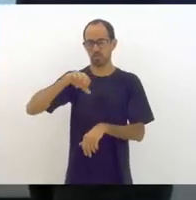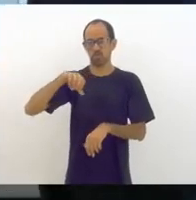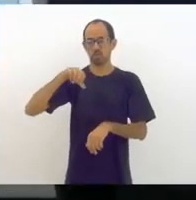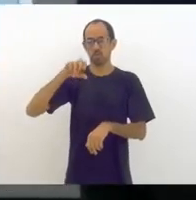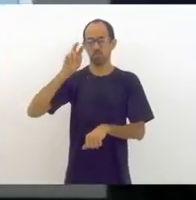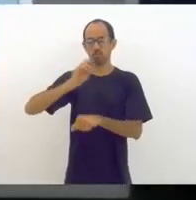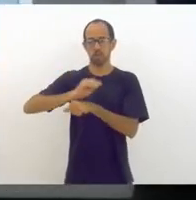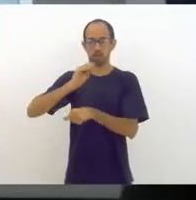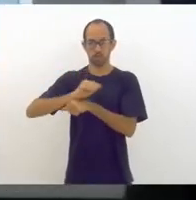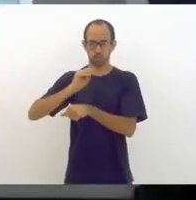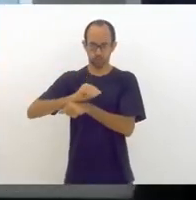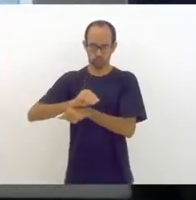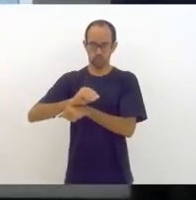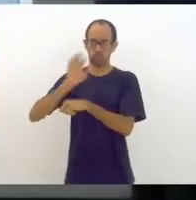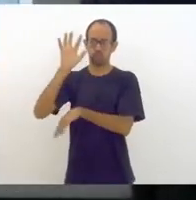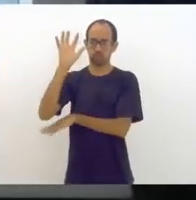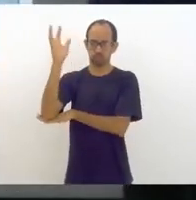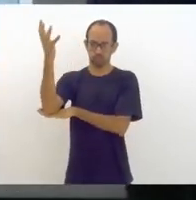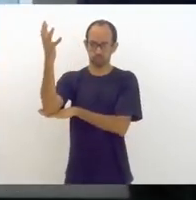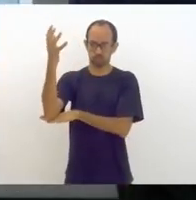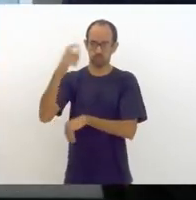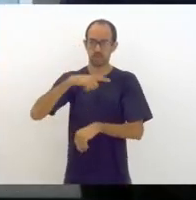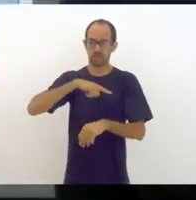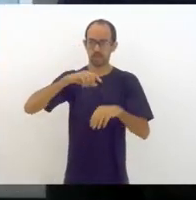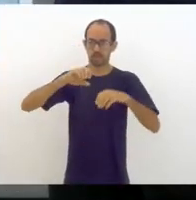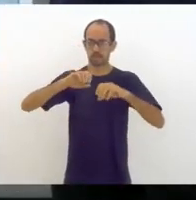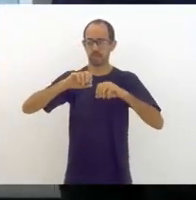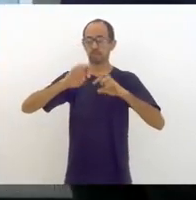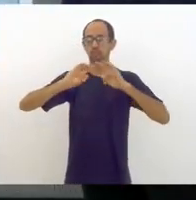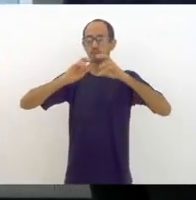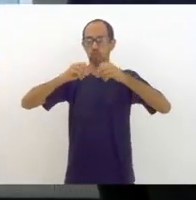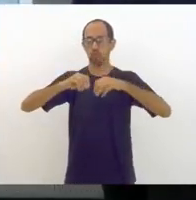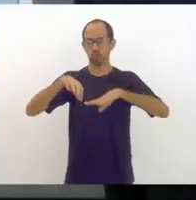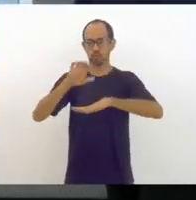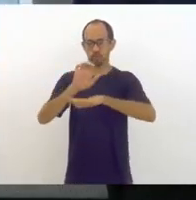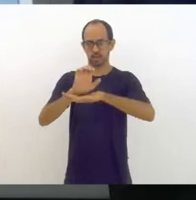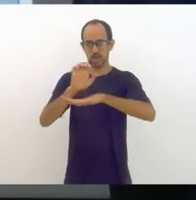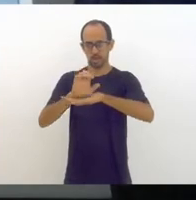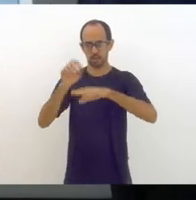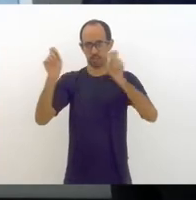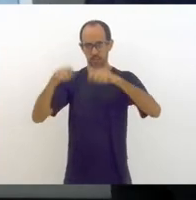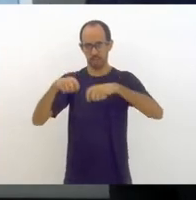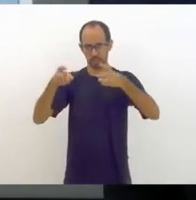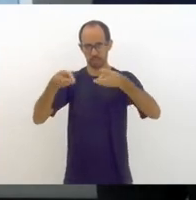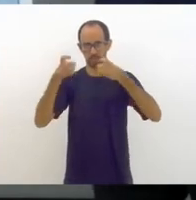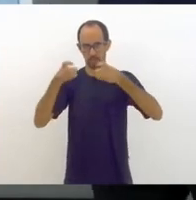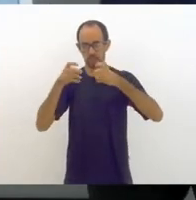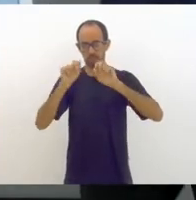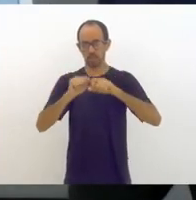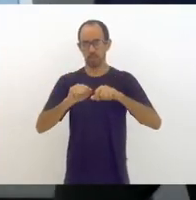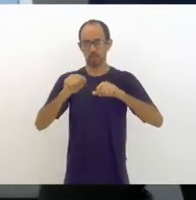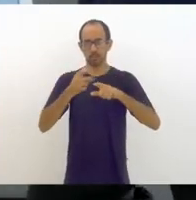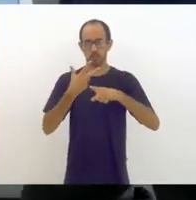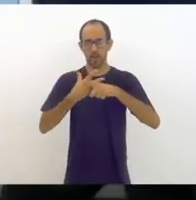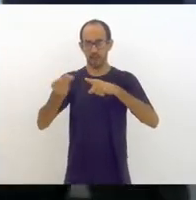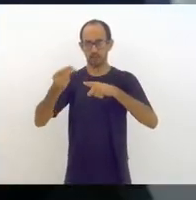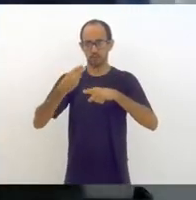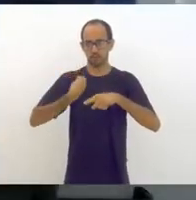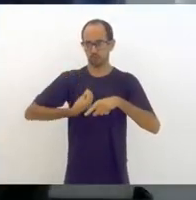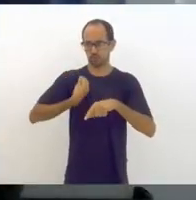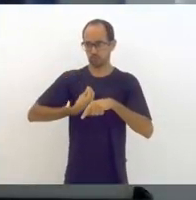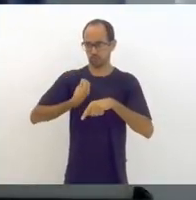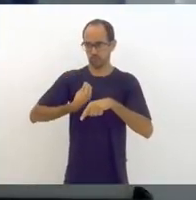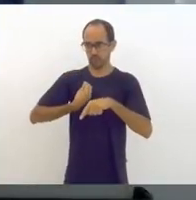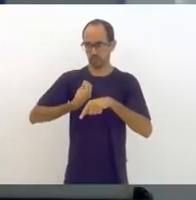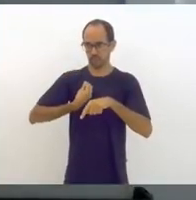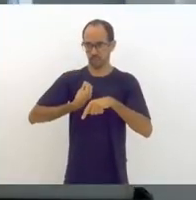do governo estadual. Elas estão distribuídas em todo o estado, como vocês podem ver. O Refúgio de Vida Silvestre Estadual ele está